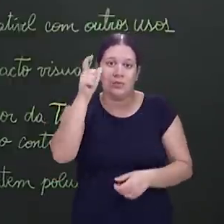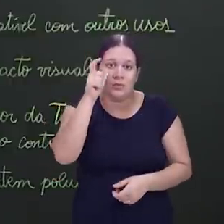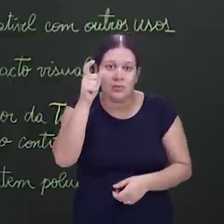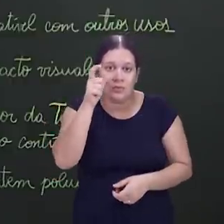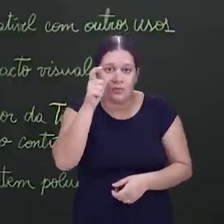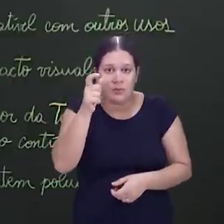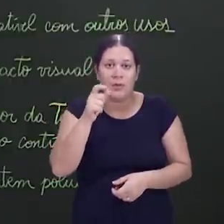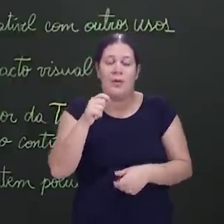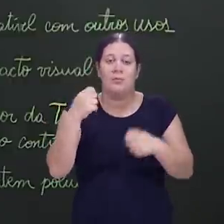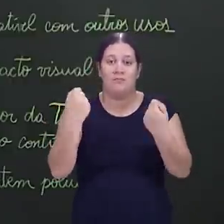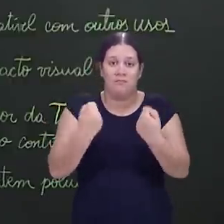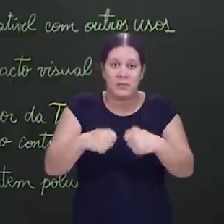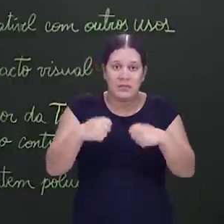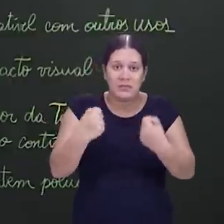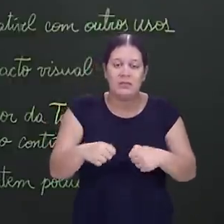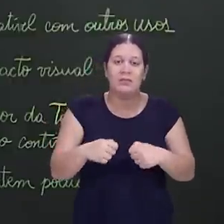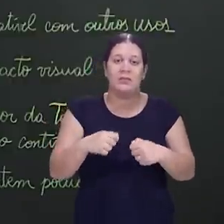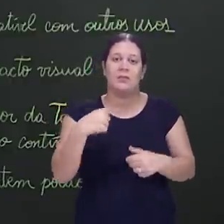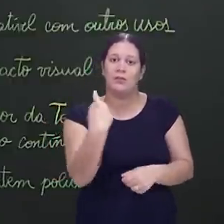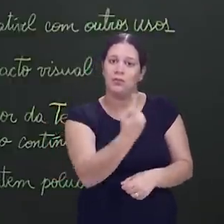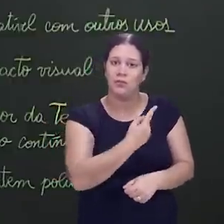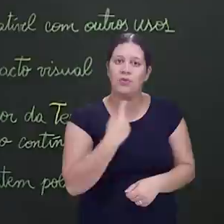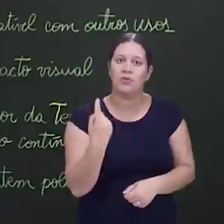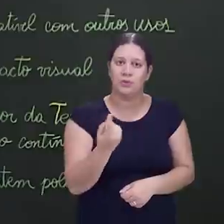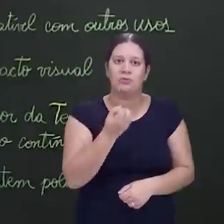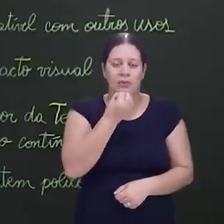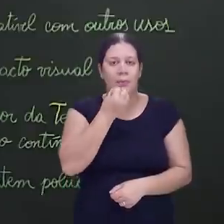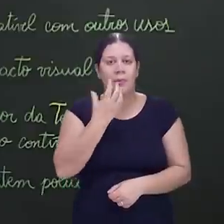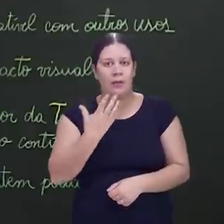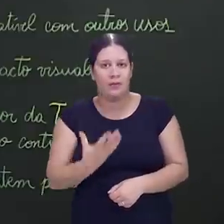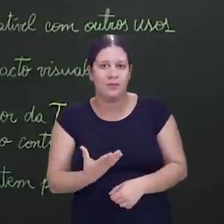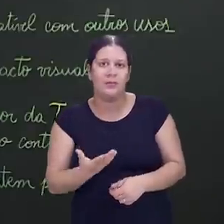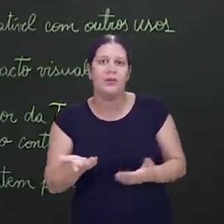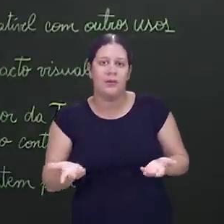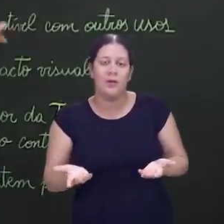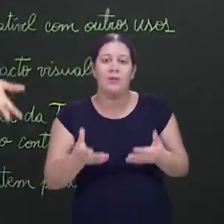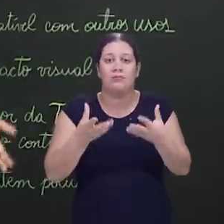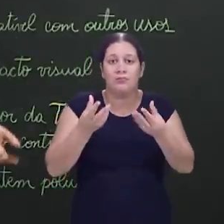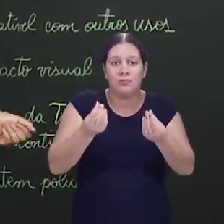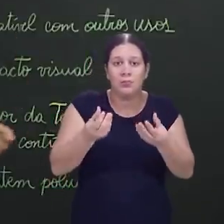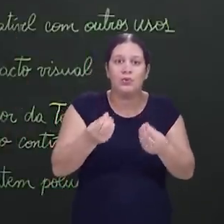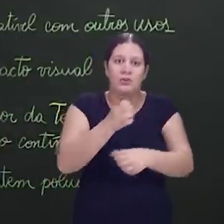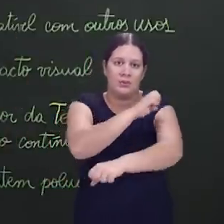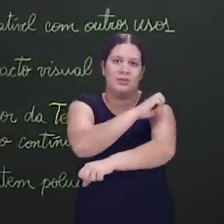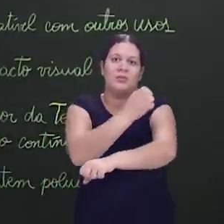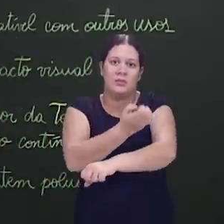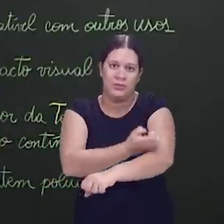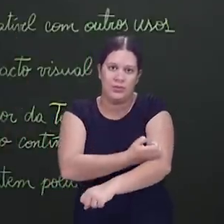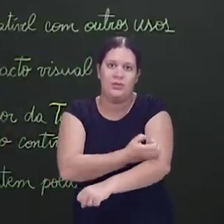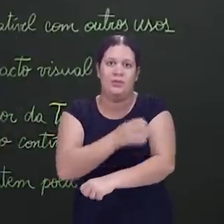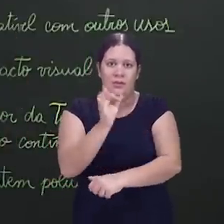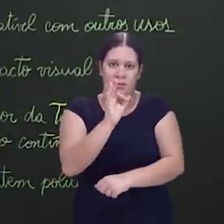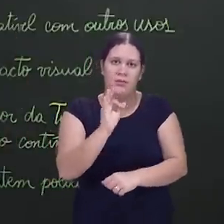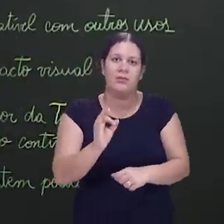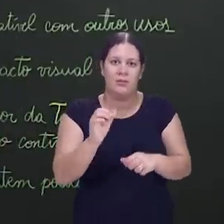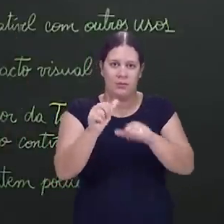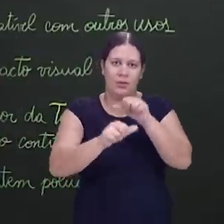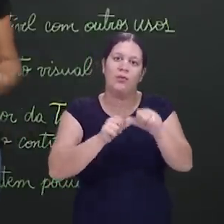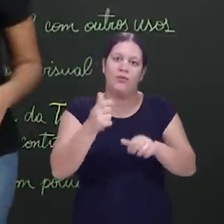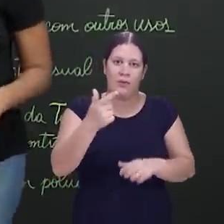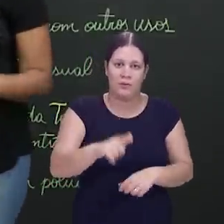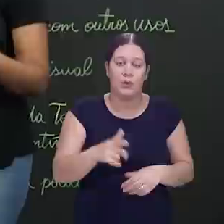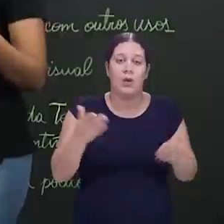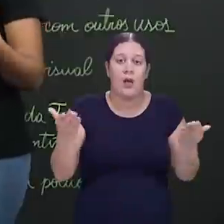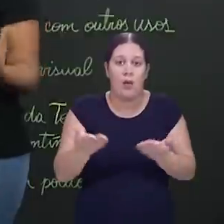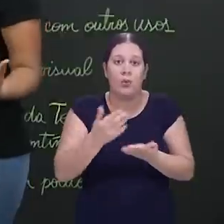para que haja uma redução, então acho que a gente está bem nisso aí, afinal, temos muitas dessas energias renováveis. E vamos